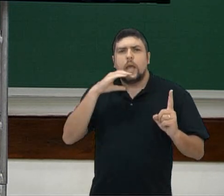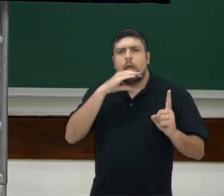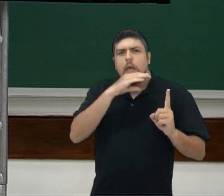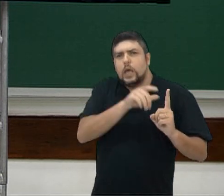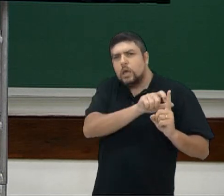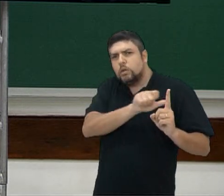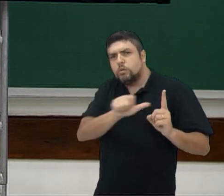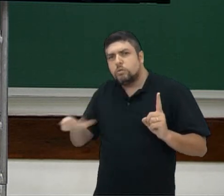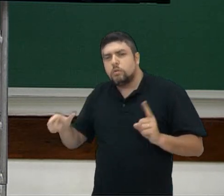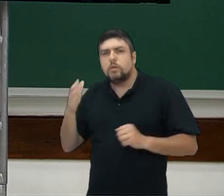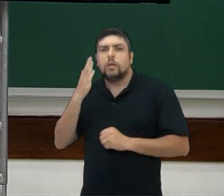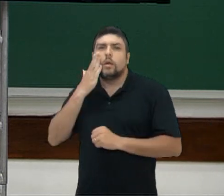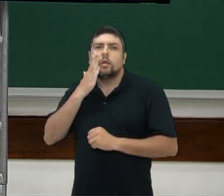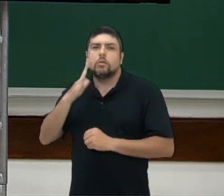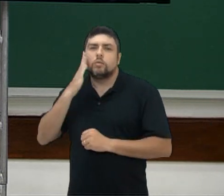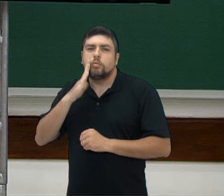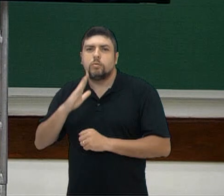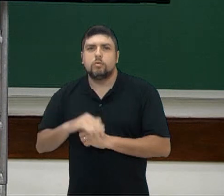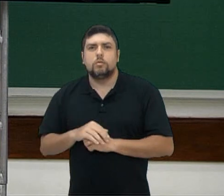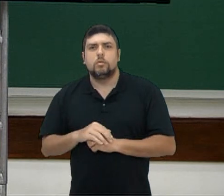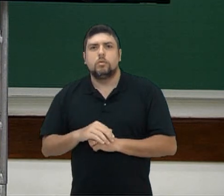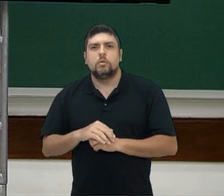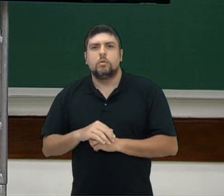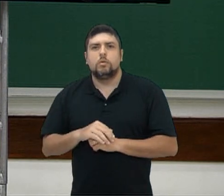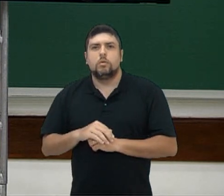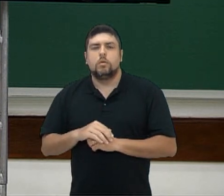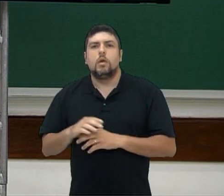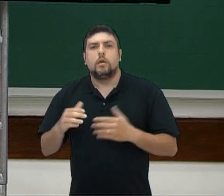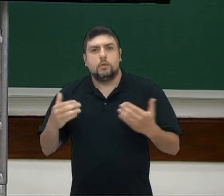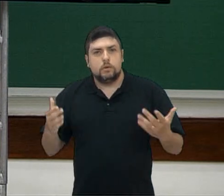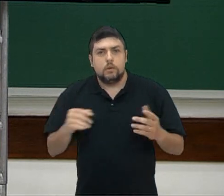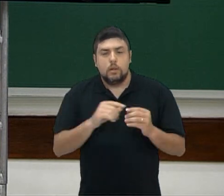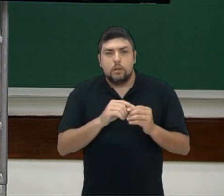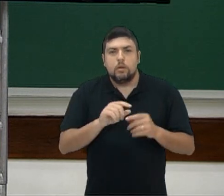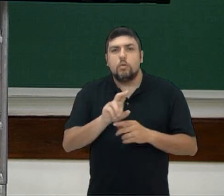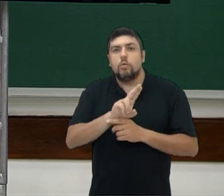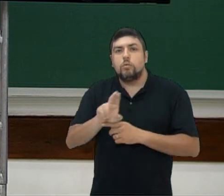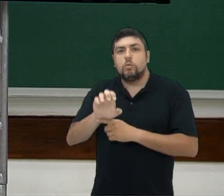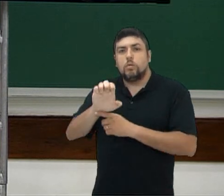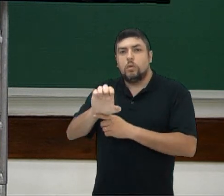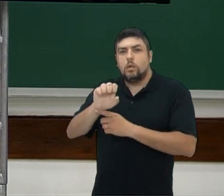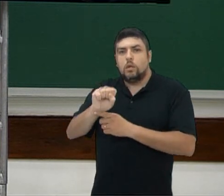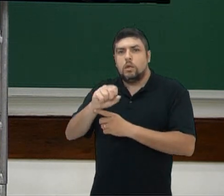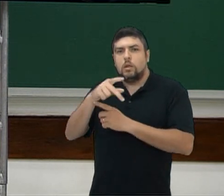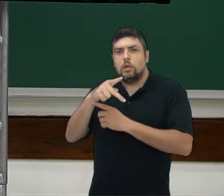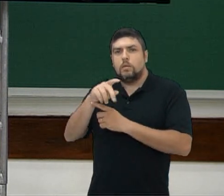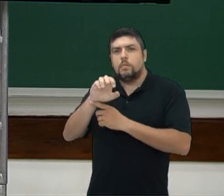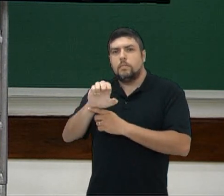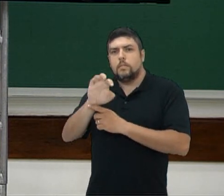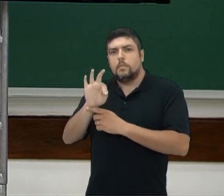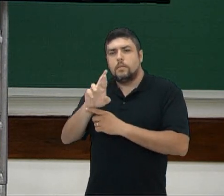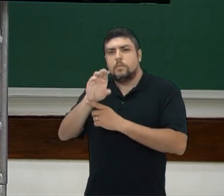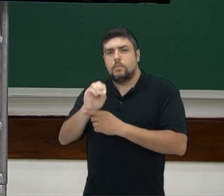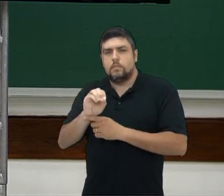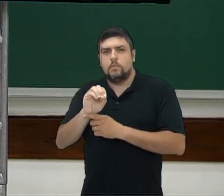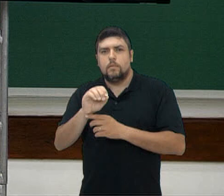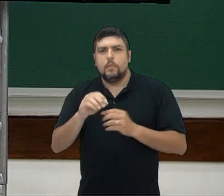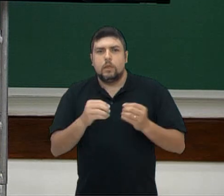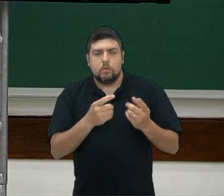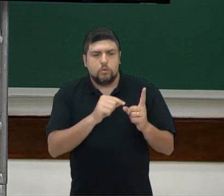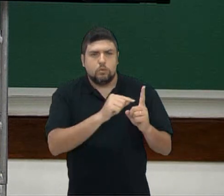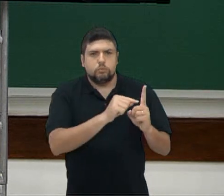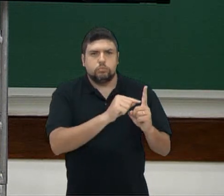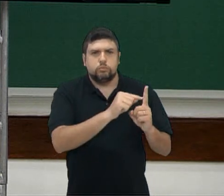que estava fora dessa linha do arco-íris, que é o que chamamos de espectro, o que aconteceu? A temperatura foi maior. Como